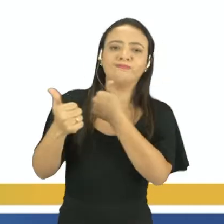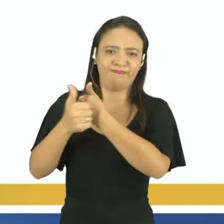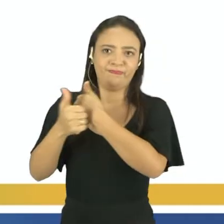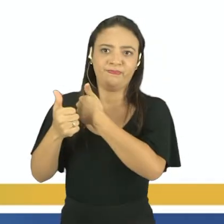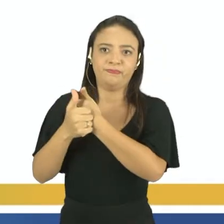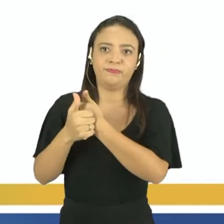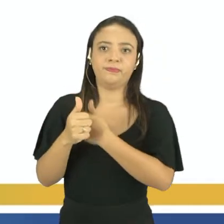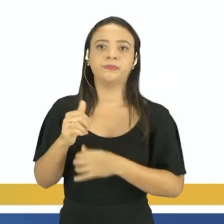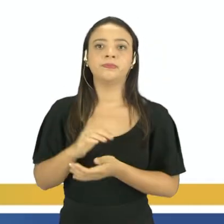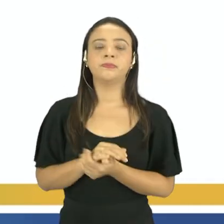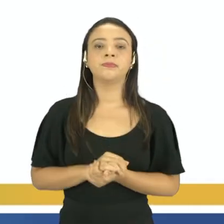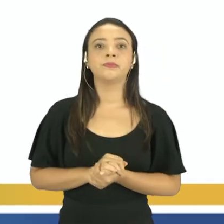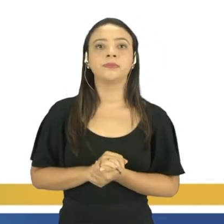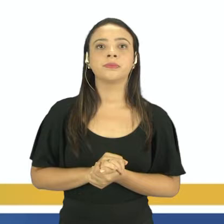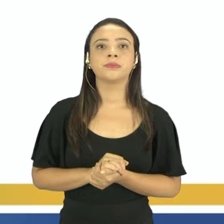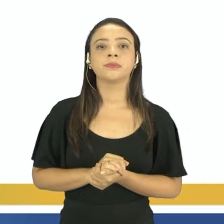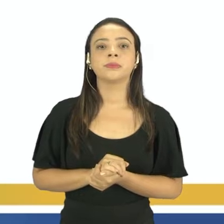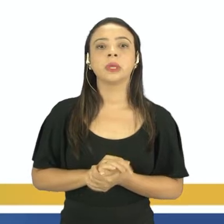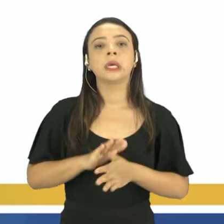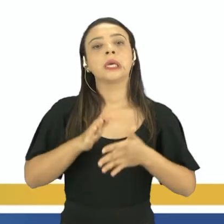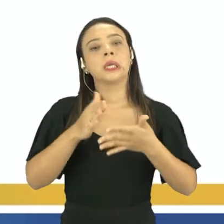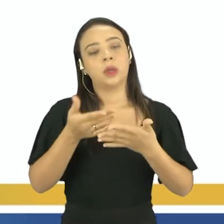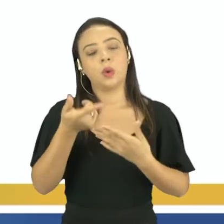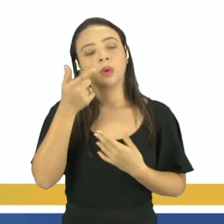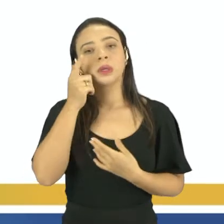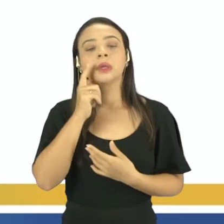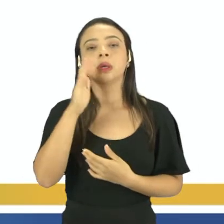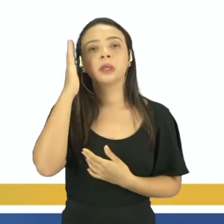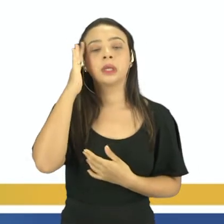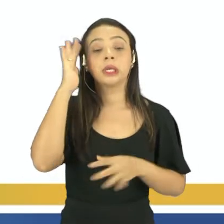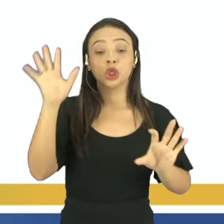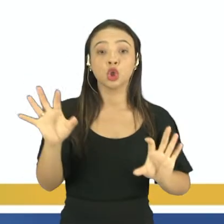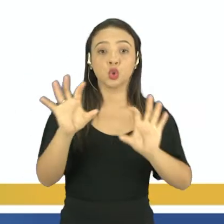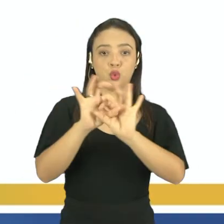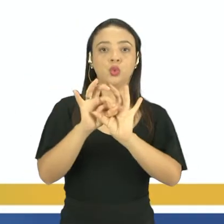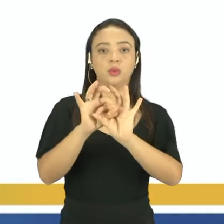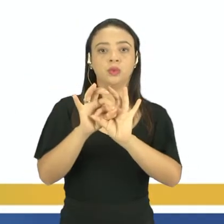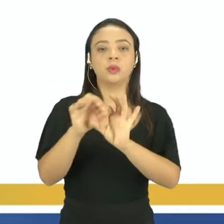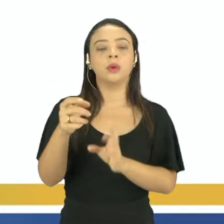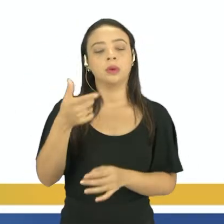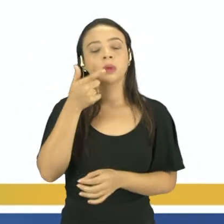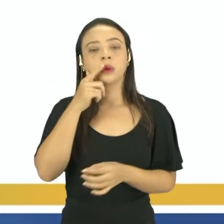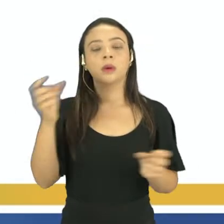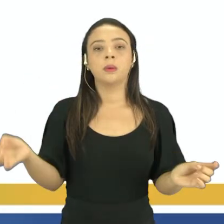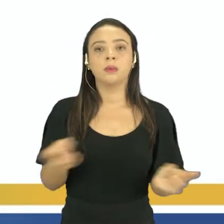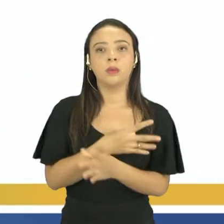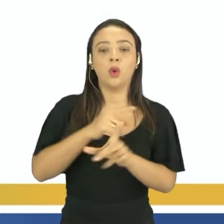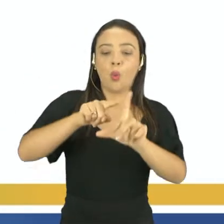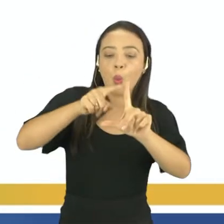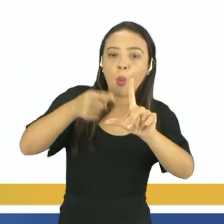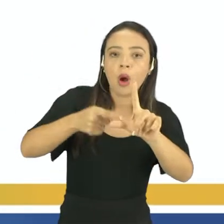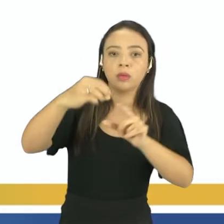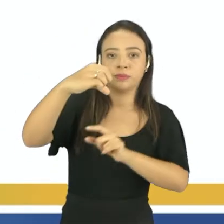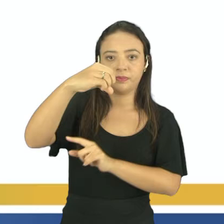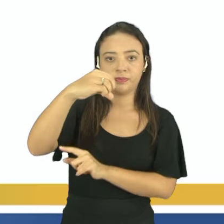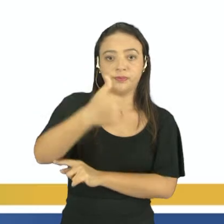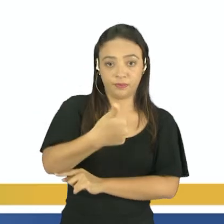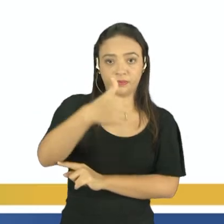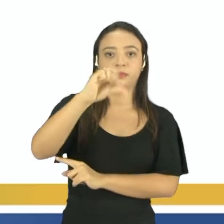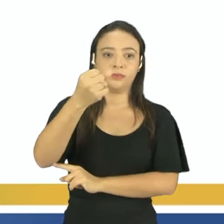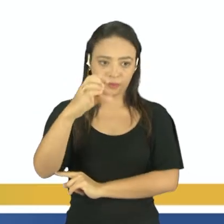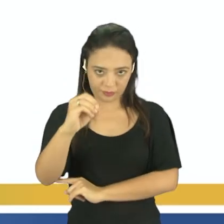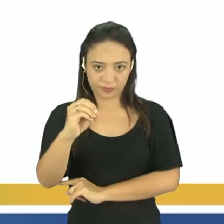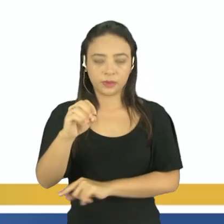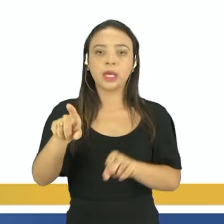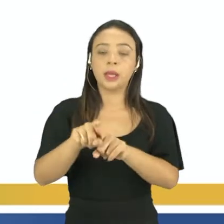caso, gerando essa ideia aí de que juntos eles se complementam num ângulo de 180 graus. Além disso,